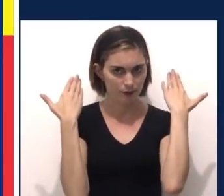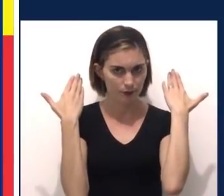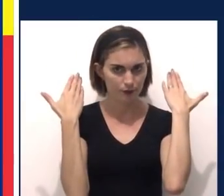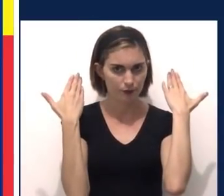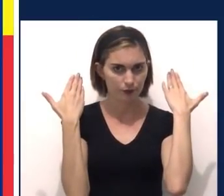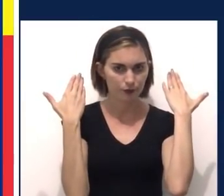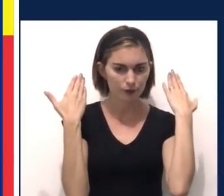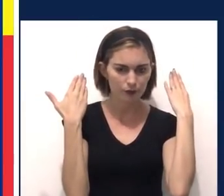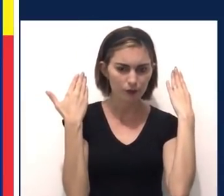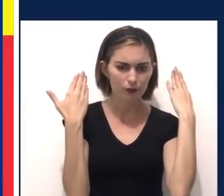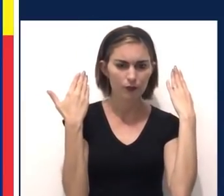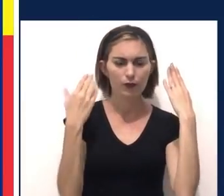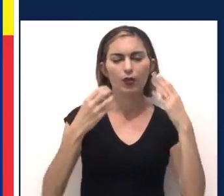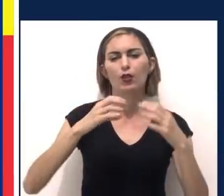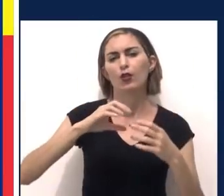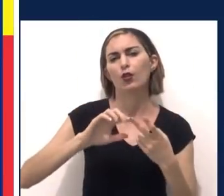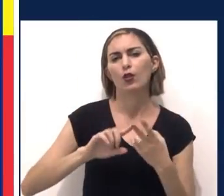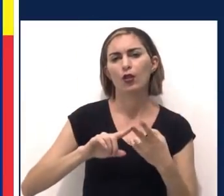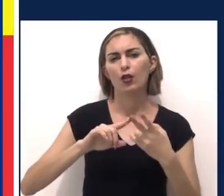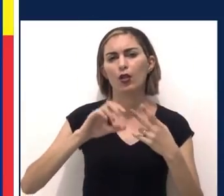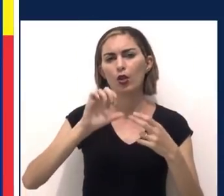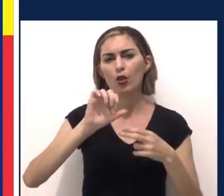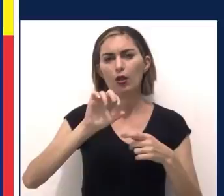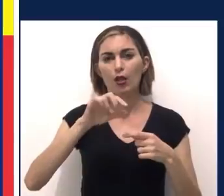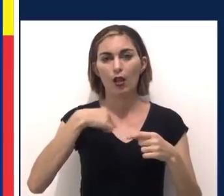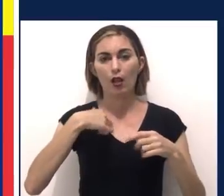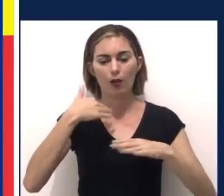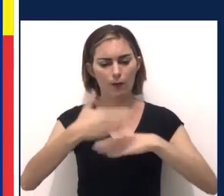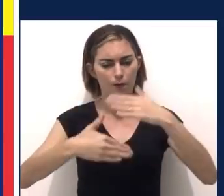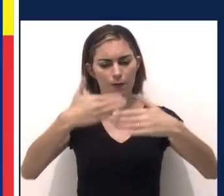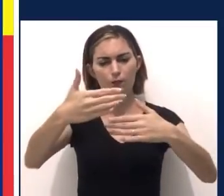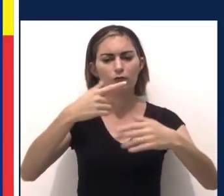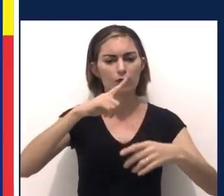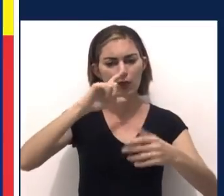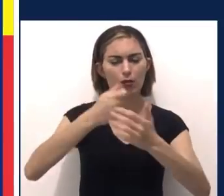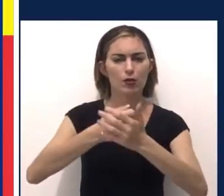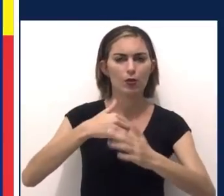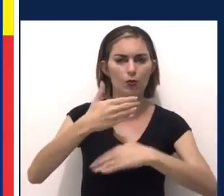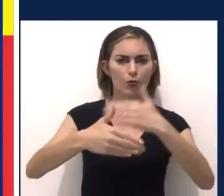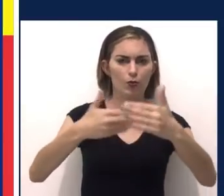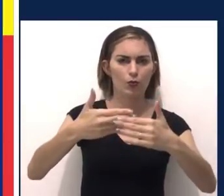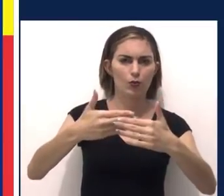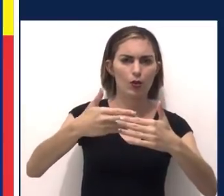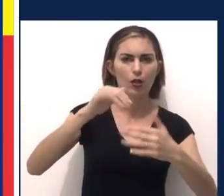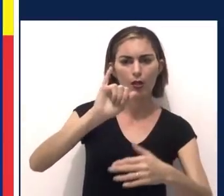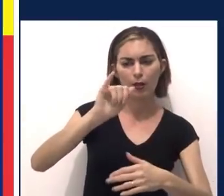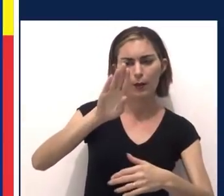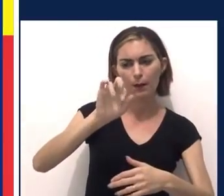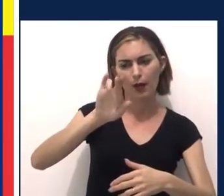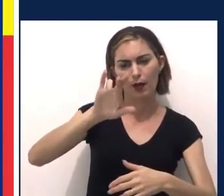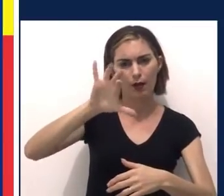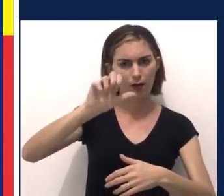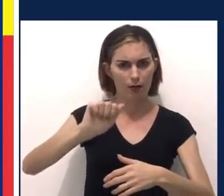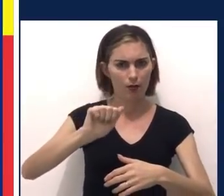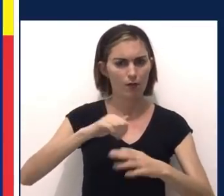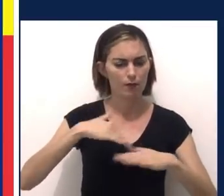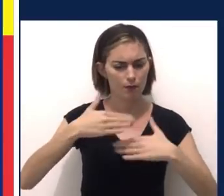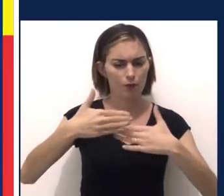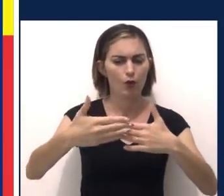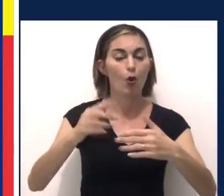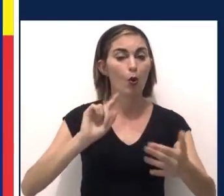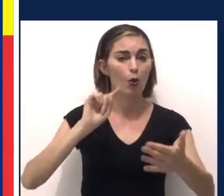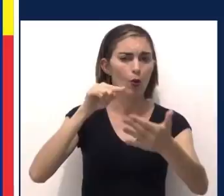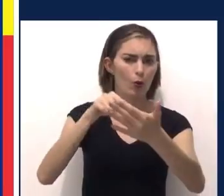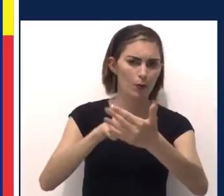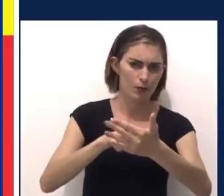tela, sob o espírito cruzadista, cristãos avançaram sobre a Península Ibérica,